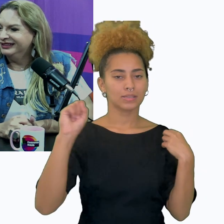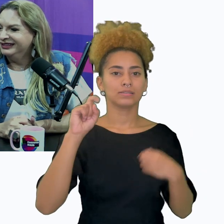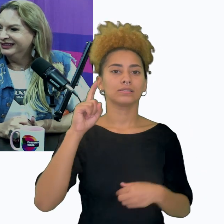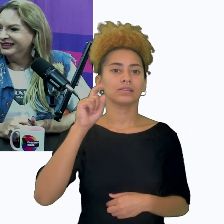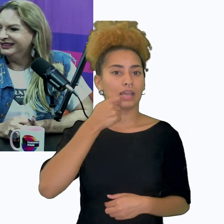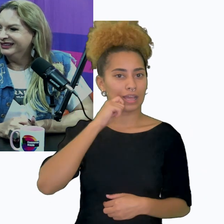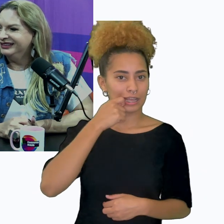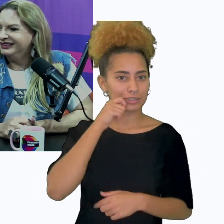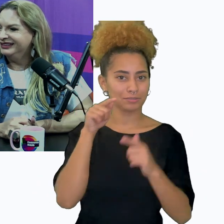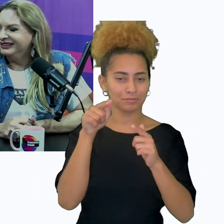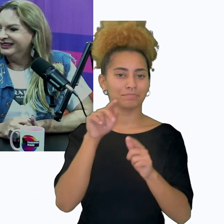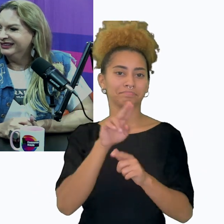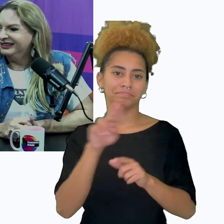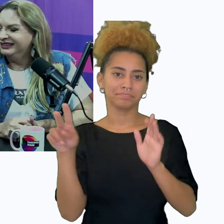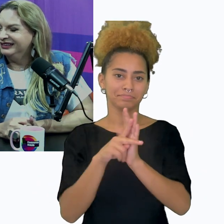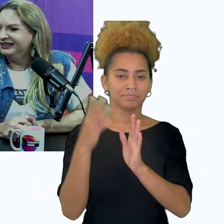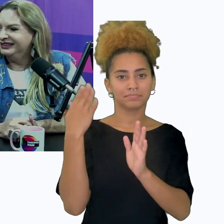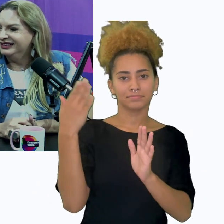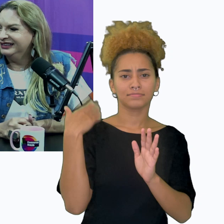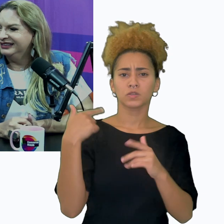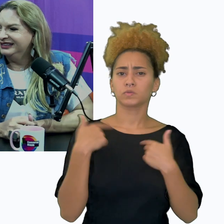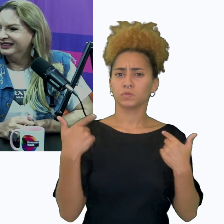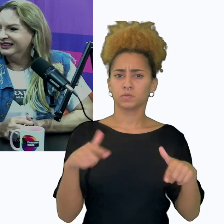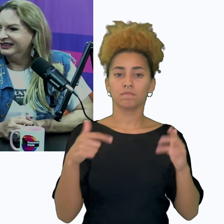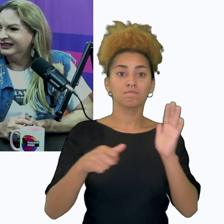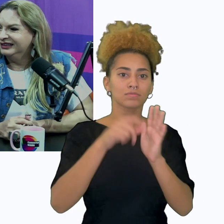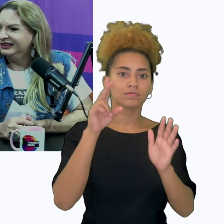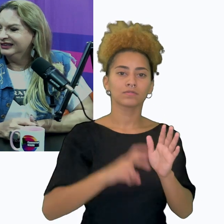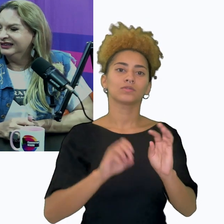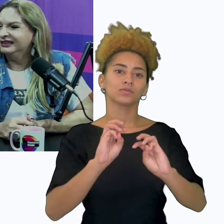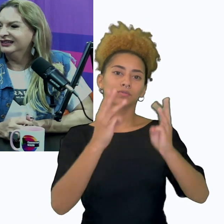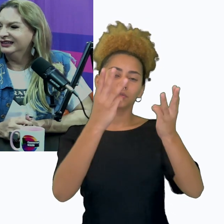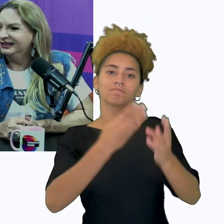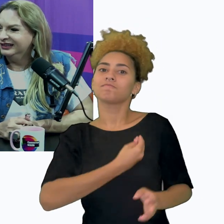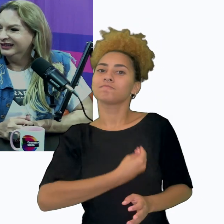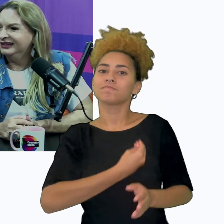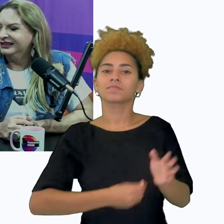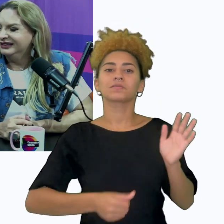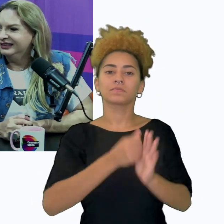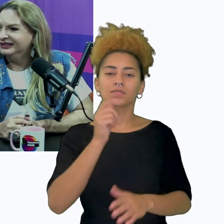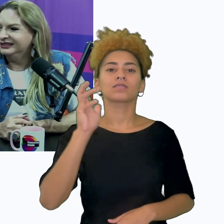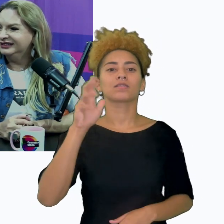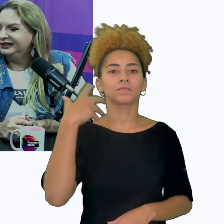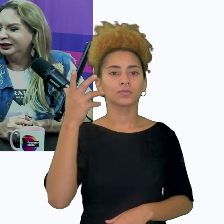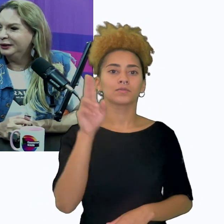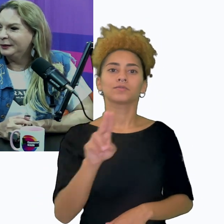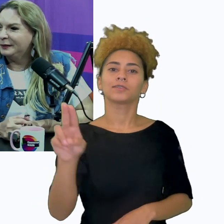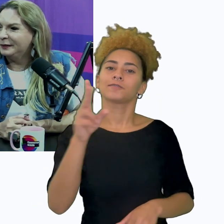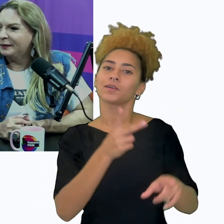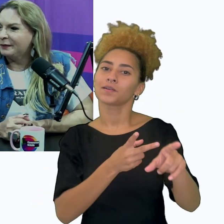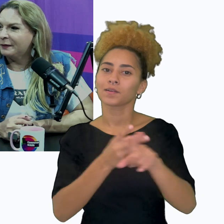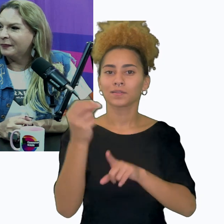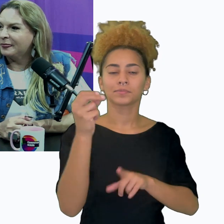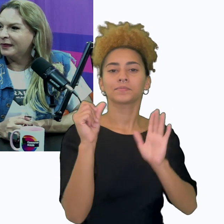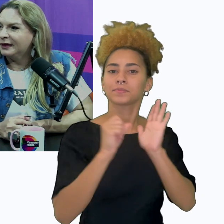fiz essa dublagem, eu não tinha nome, não tinha nada. Foi o primeiro show que eu fiz na minha vida. E foi com essa música.